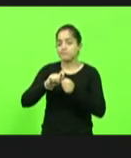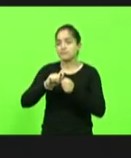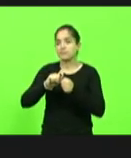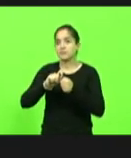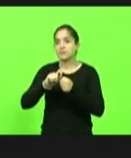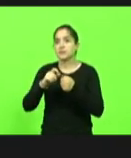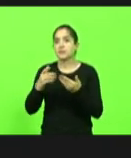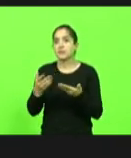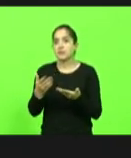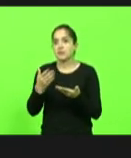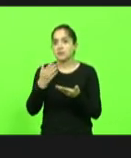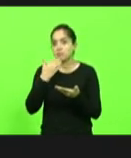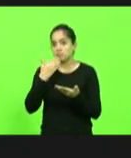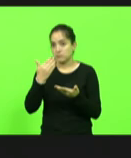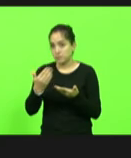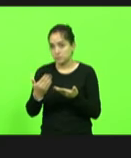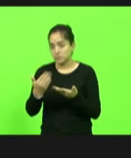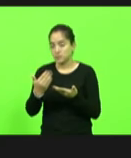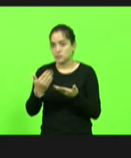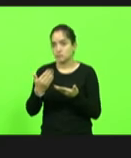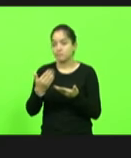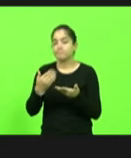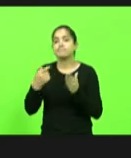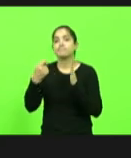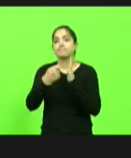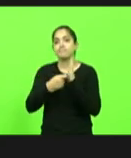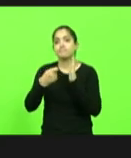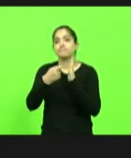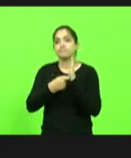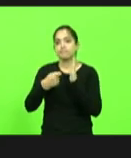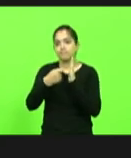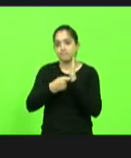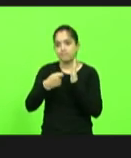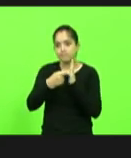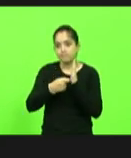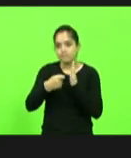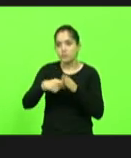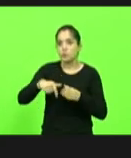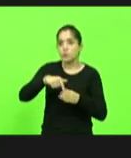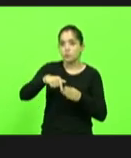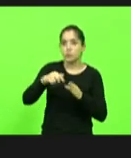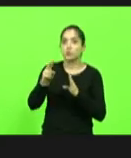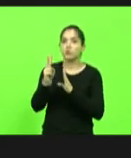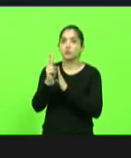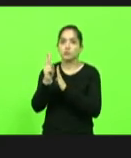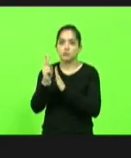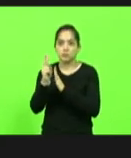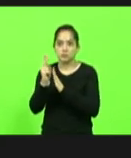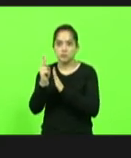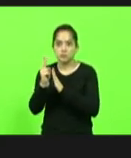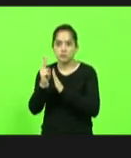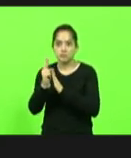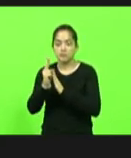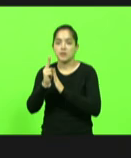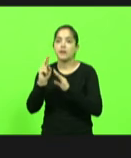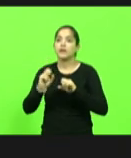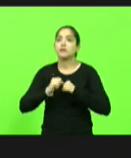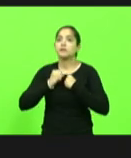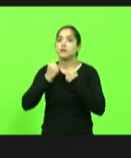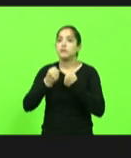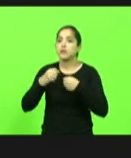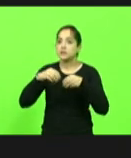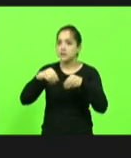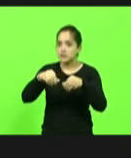encaminhamento, não esquecendo da luta dos quilombolas, dos índios em defesa da terra, né?